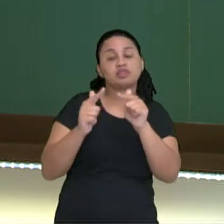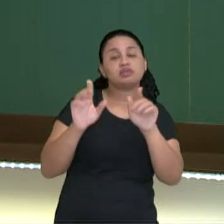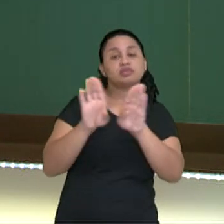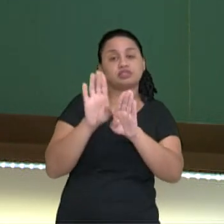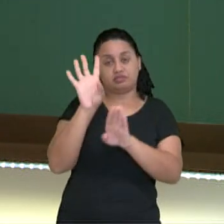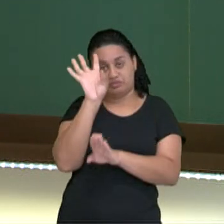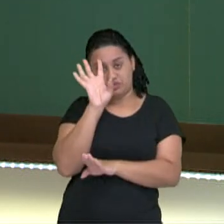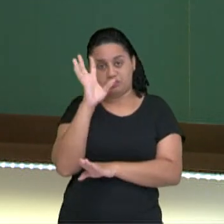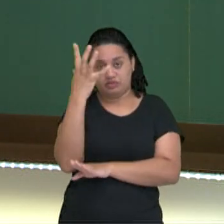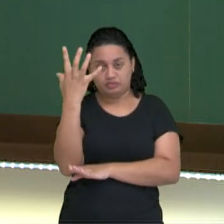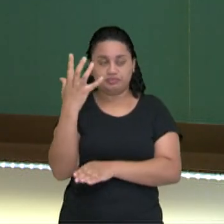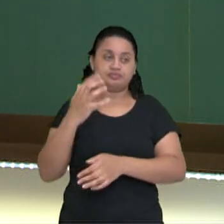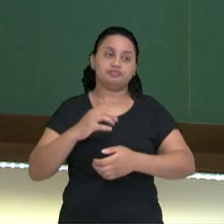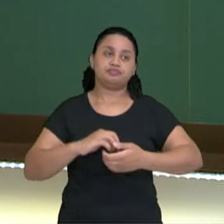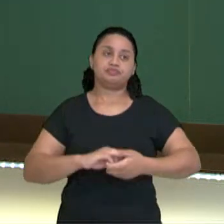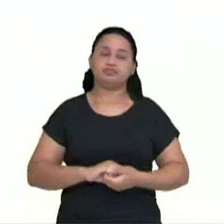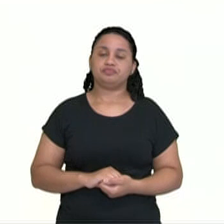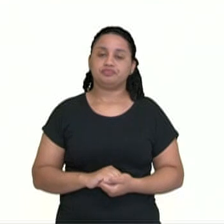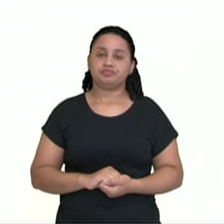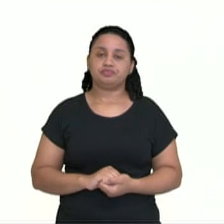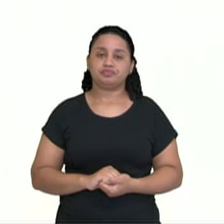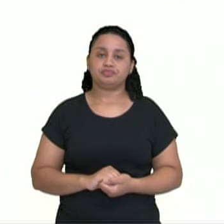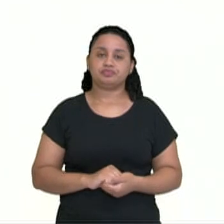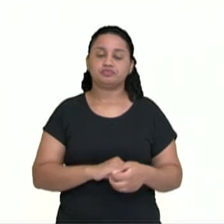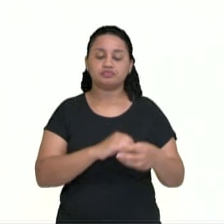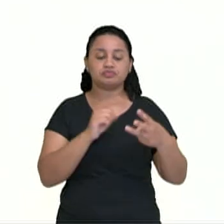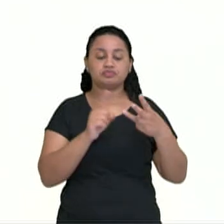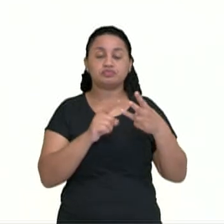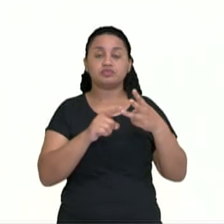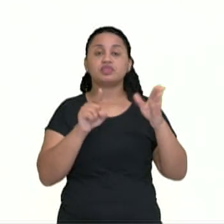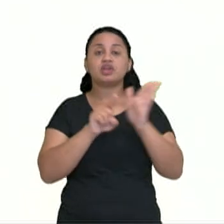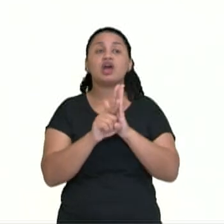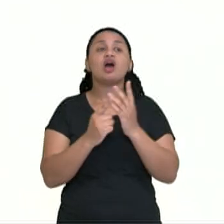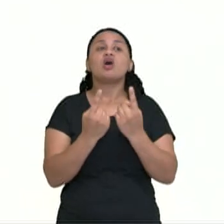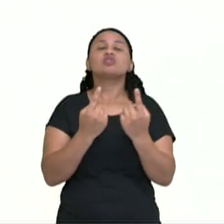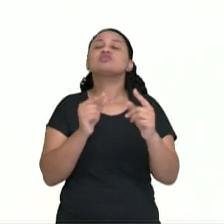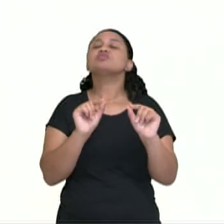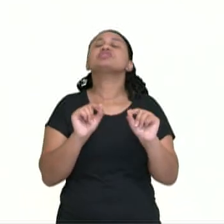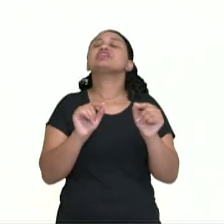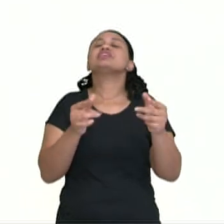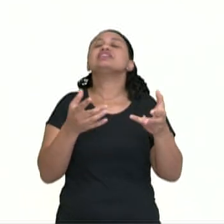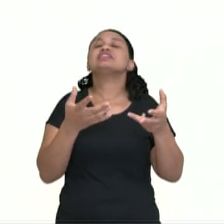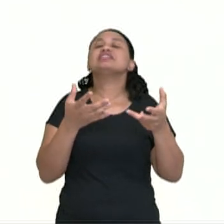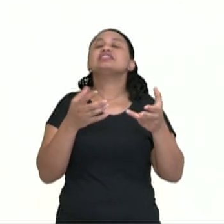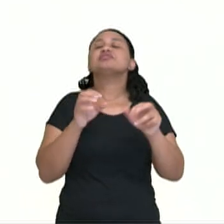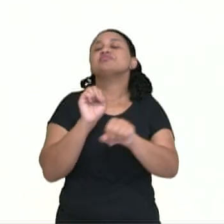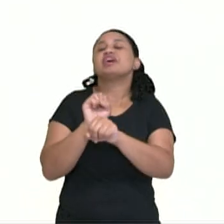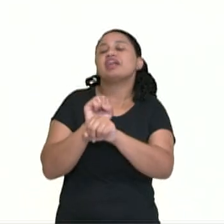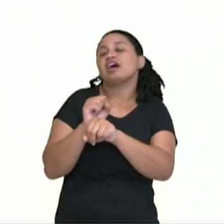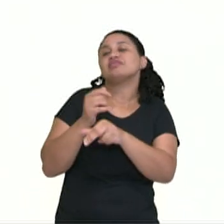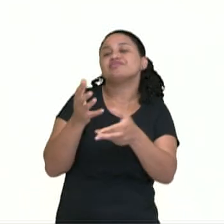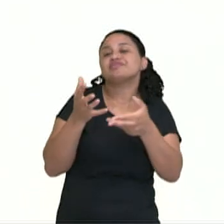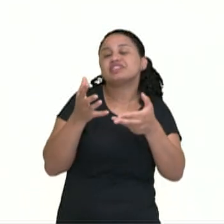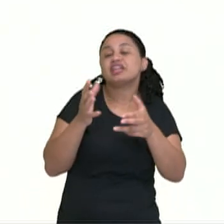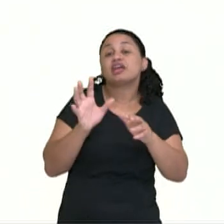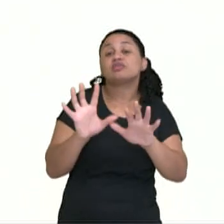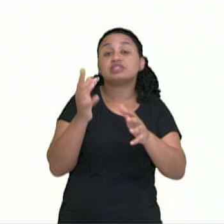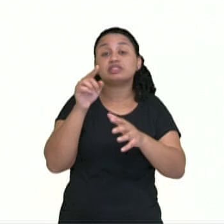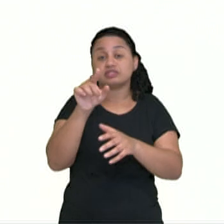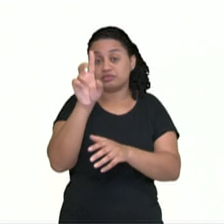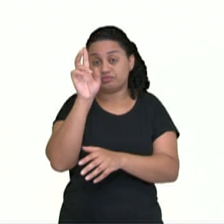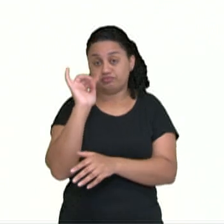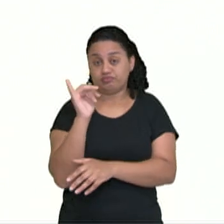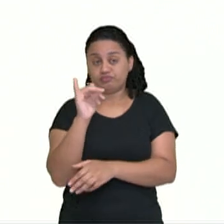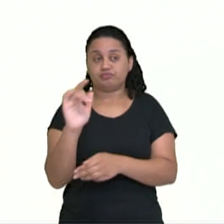dele? What was the expectation? Qual foi a expectativa, né? E why was the